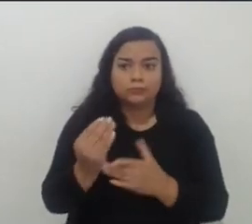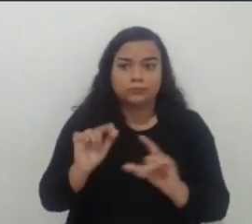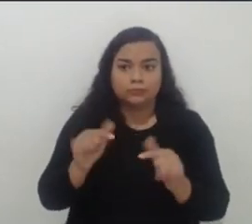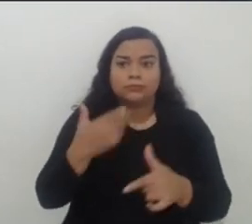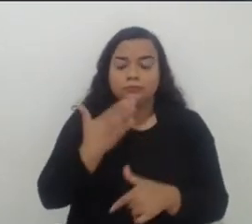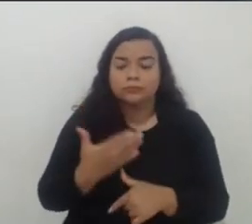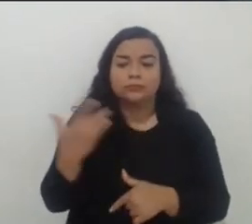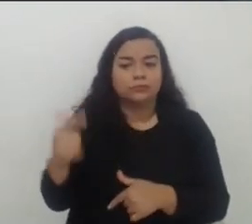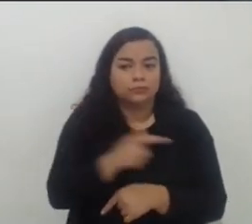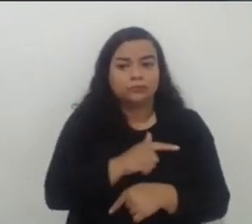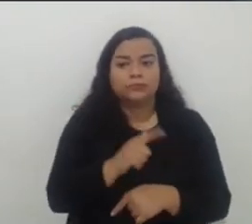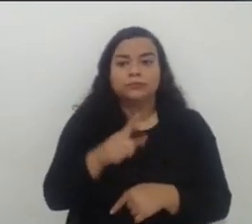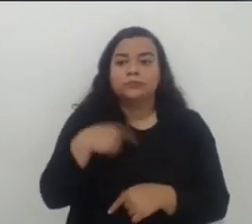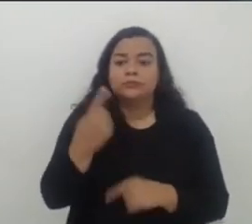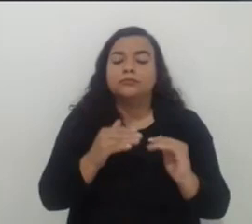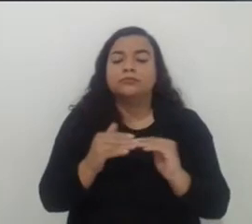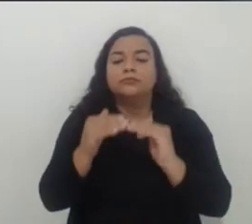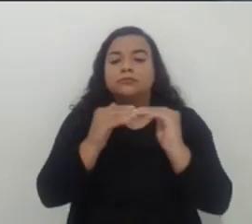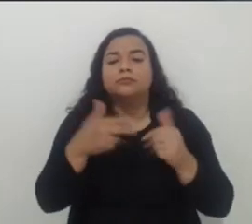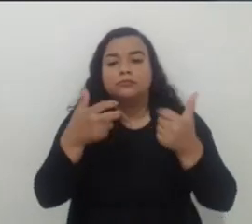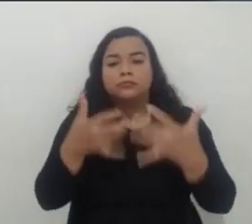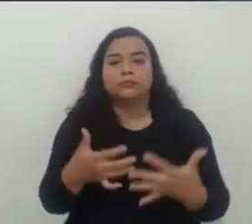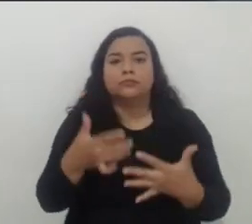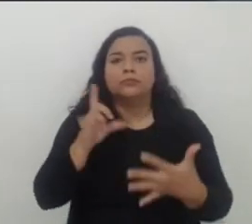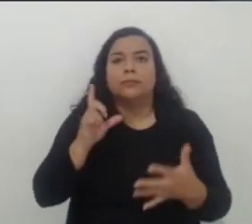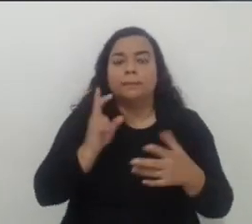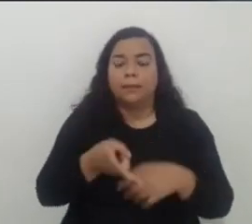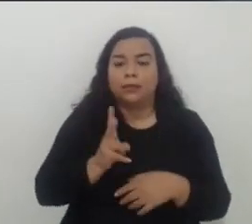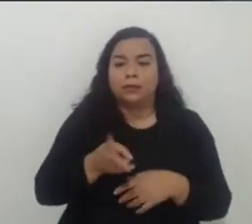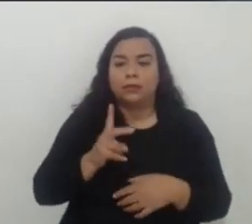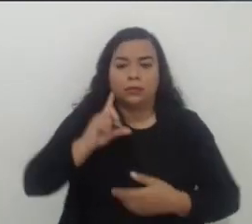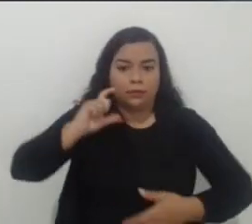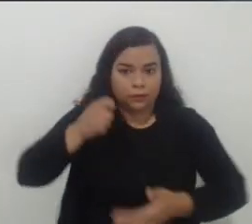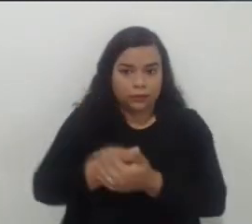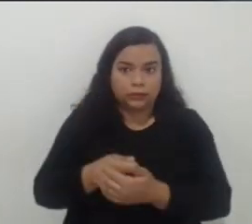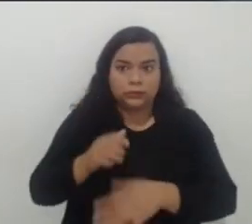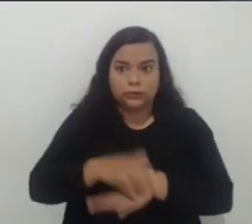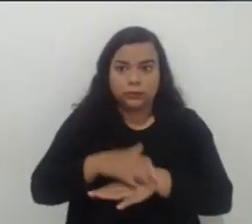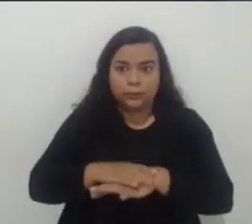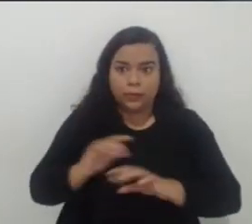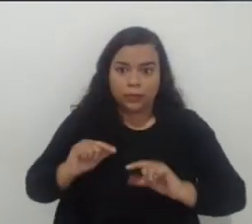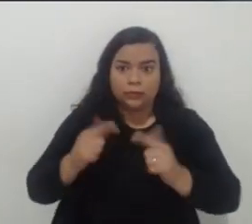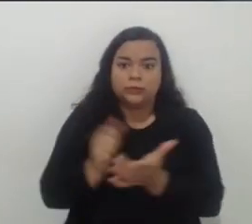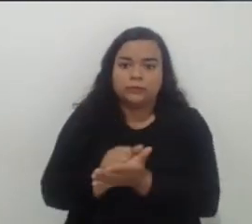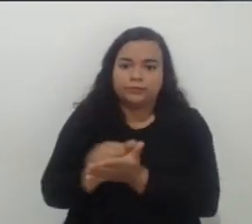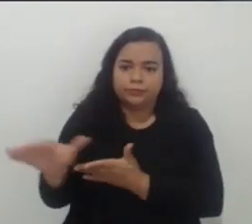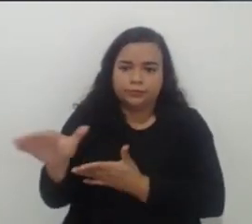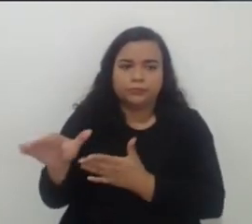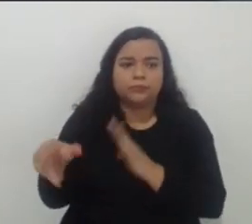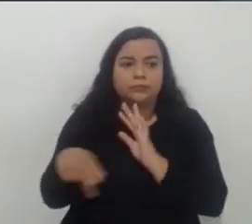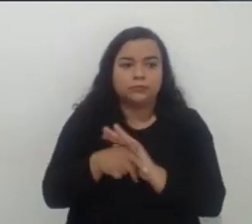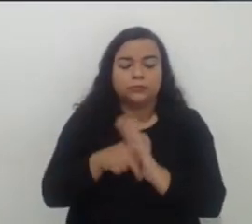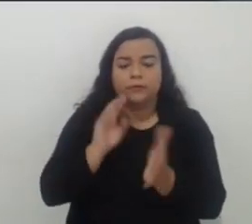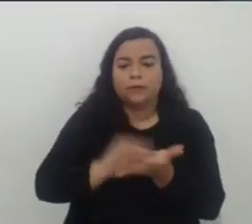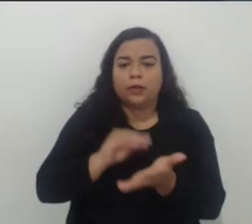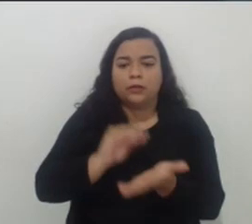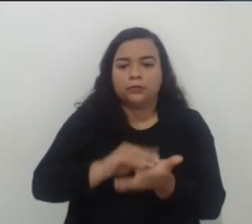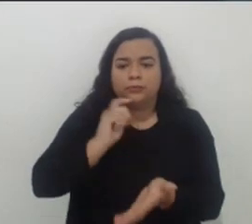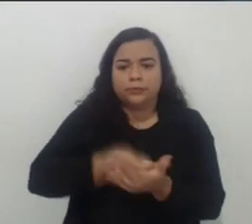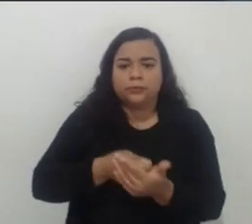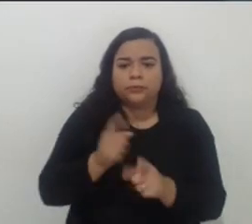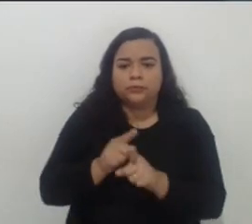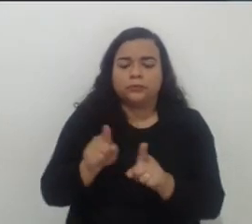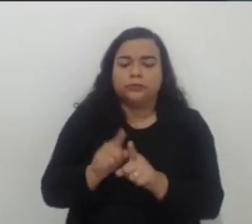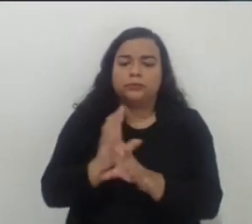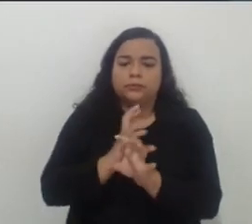rescindendo manteve a sentença proferida na ação de despejo por falta de pagamento, cumulada com cobrança de encargos da